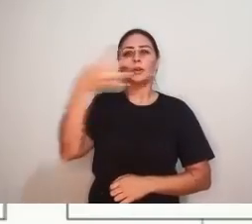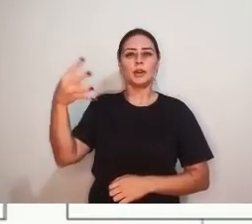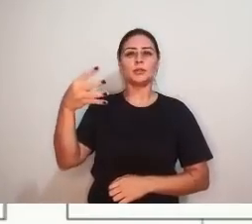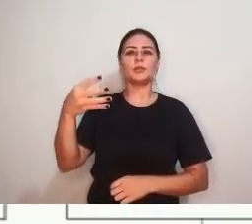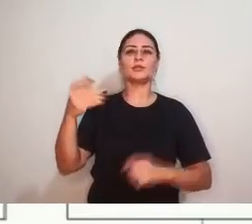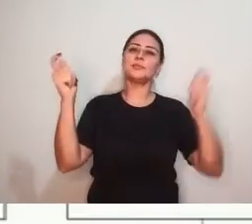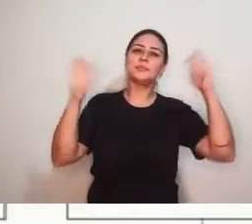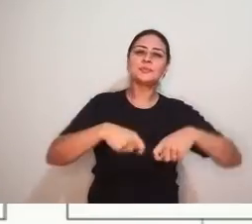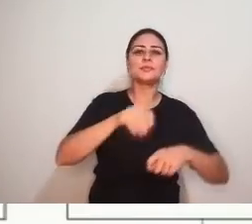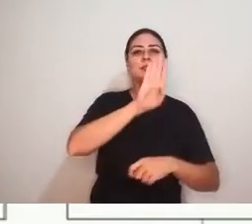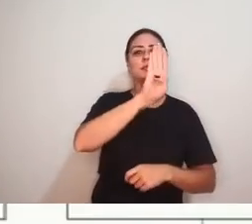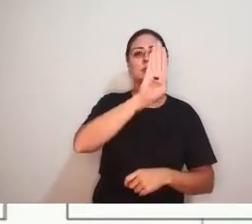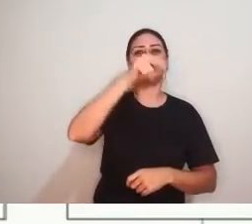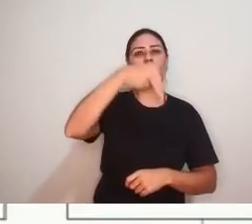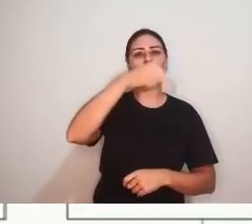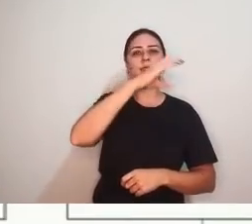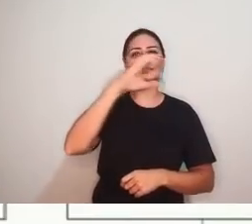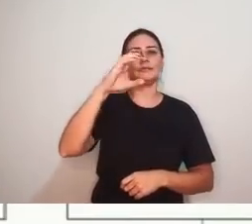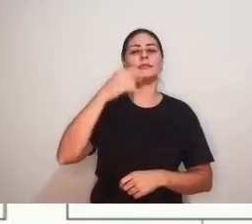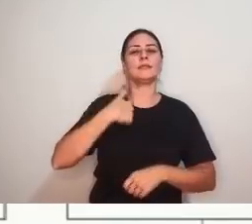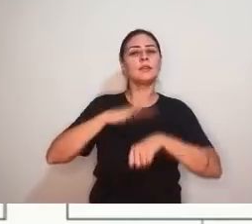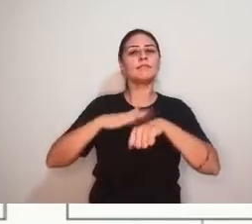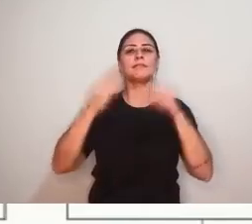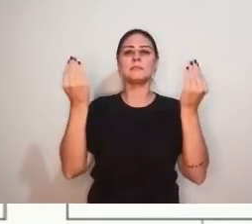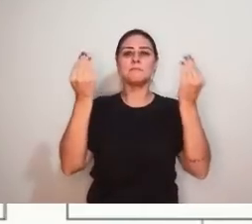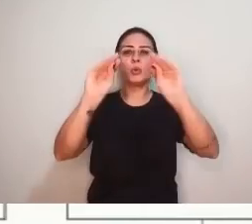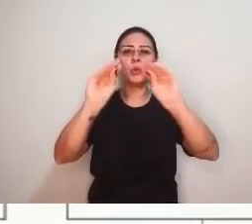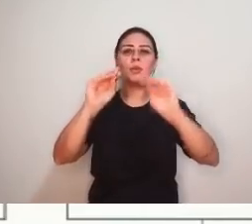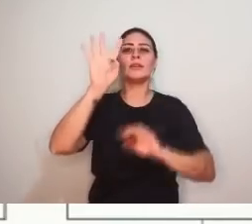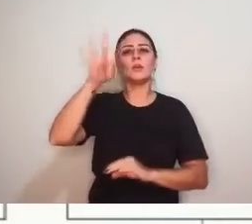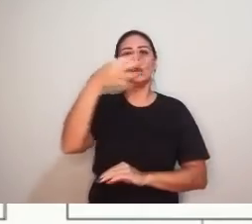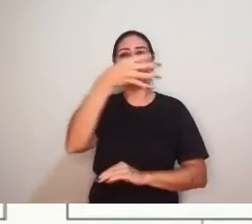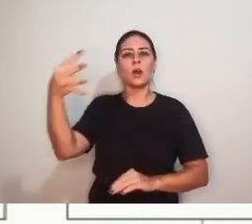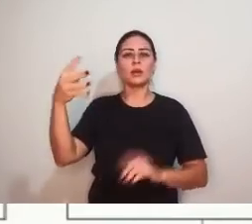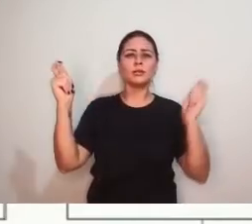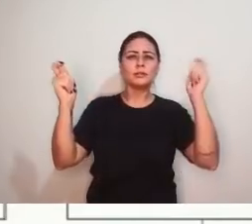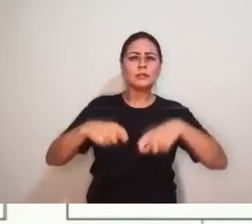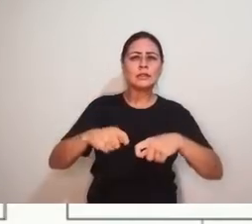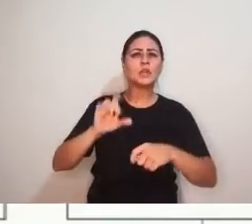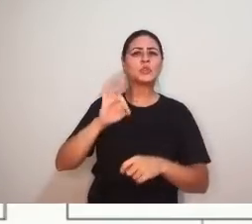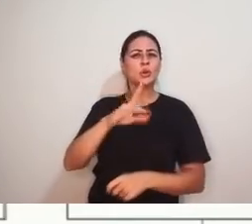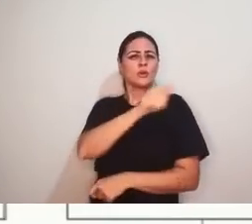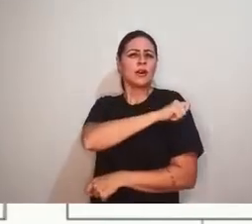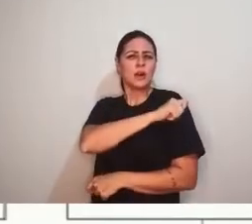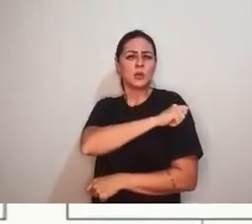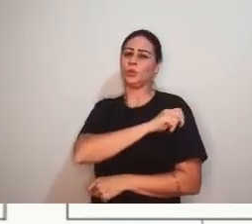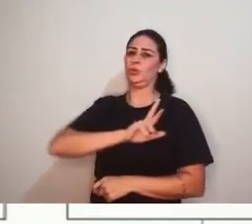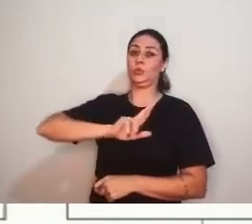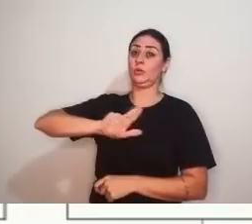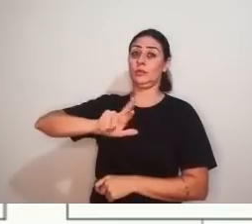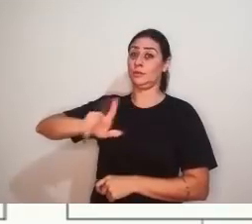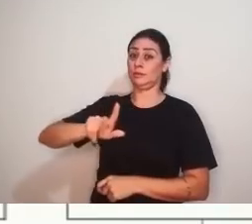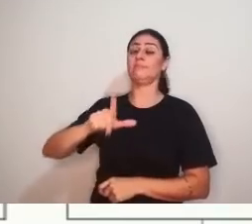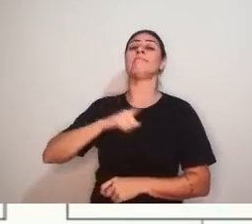Aqui o quadro das competências da BNCC e trouxe ele para lembrar para vocês uma coisa. Esse quadro de competência não é apenas para os estudantes, é para todo